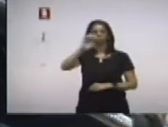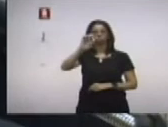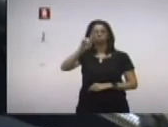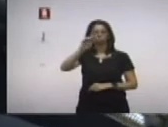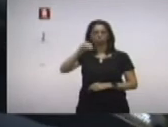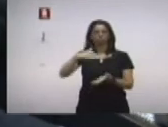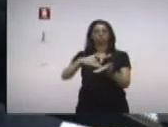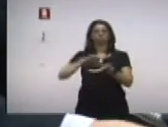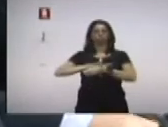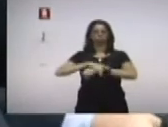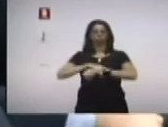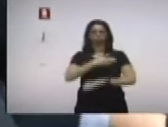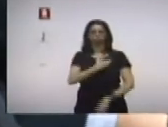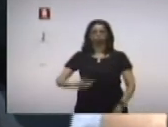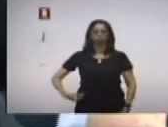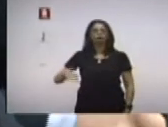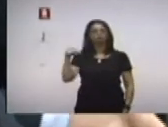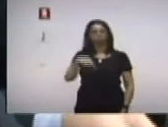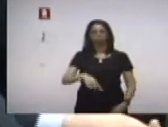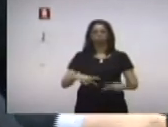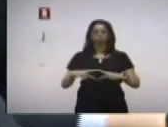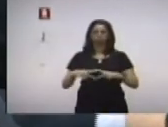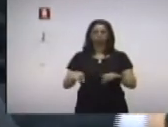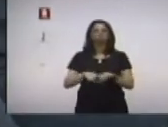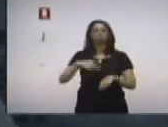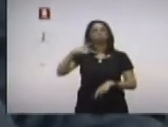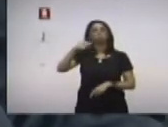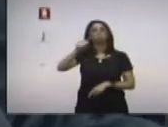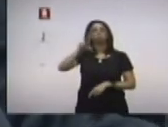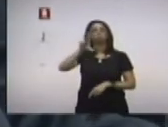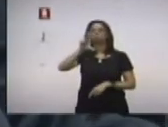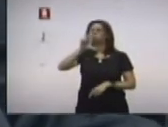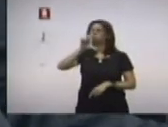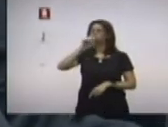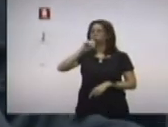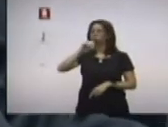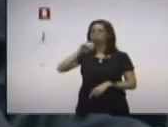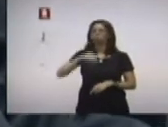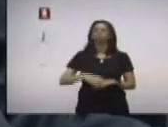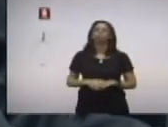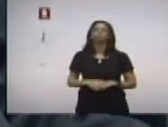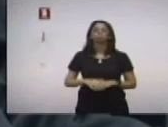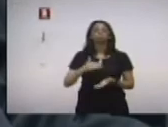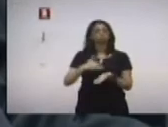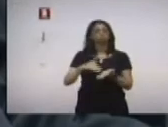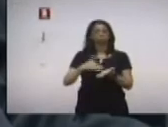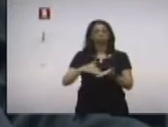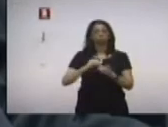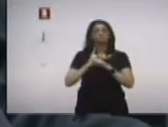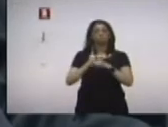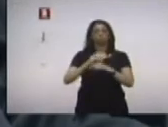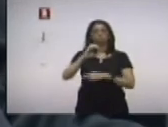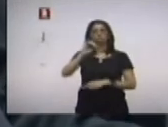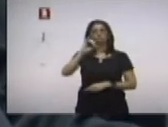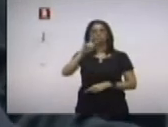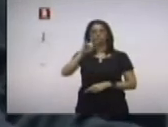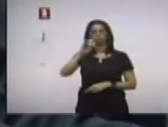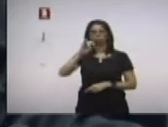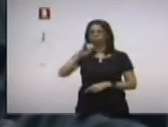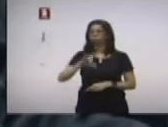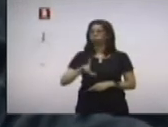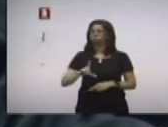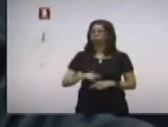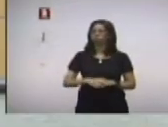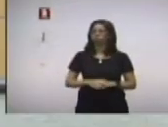nosso Secretário de Segurança Pública e também do Senhor Paulo Mota secretário da Defesa Civil a palavra está livre